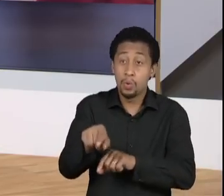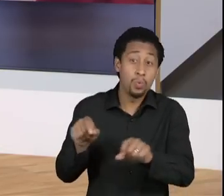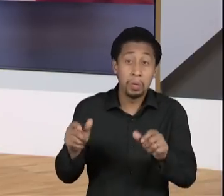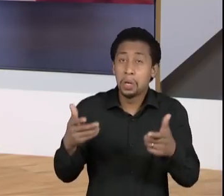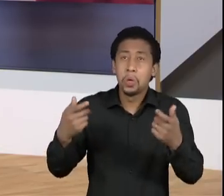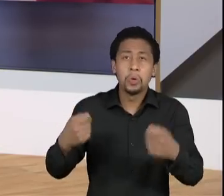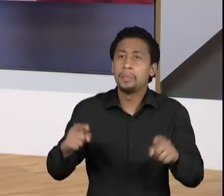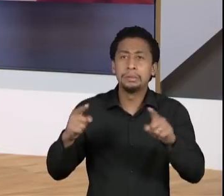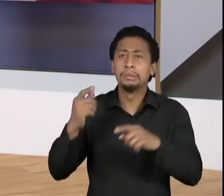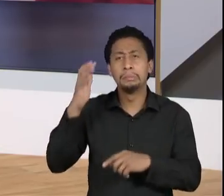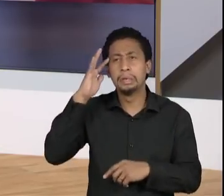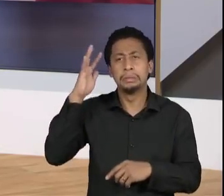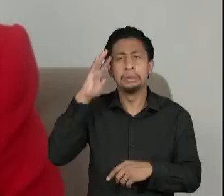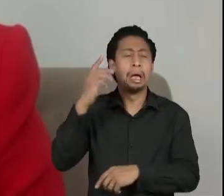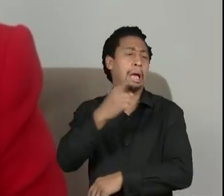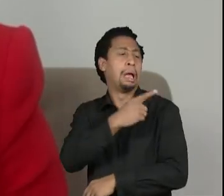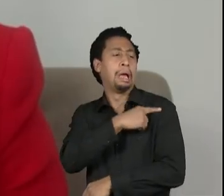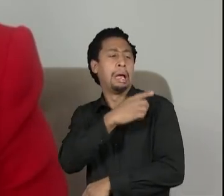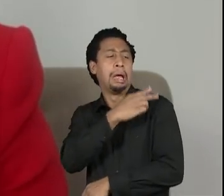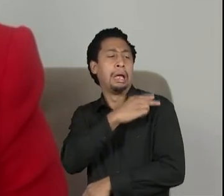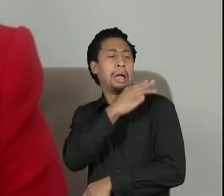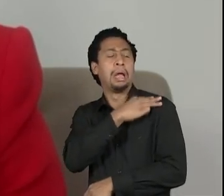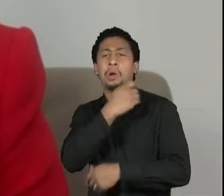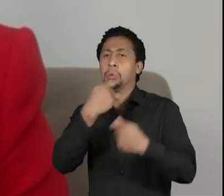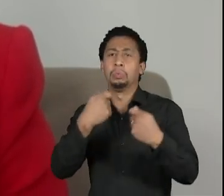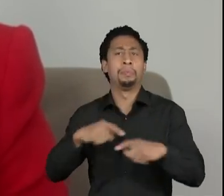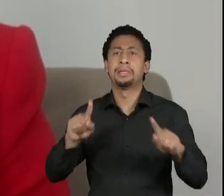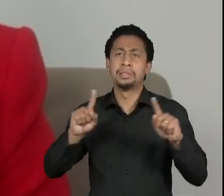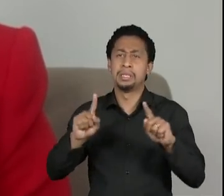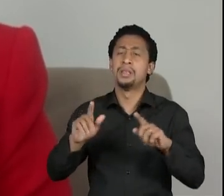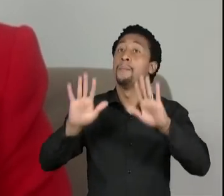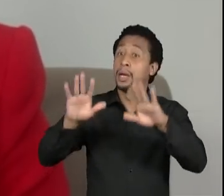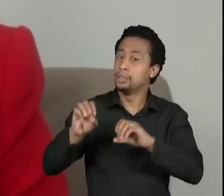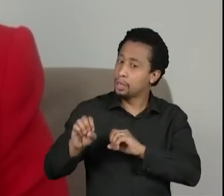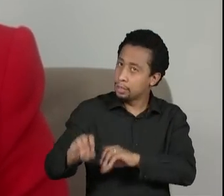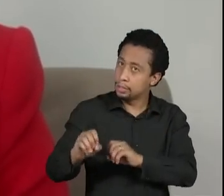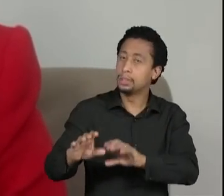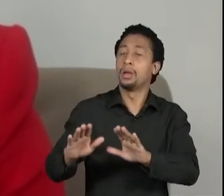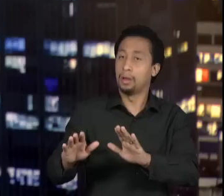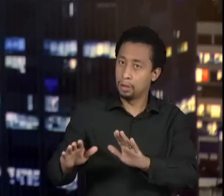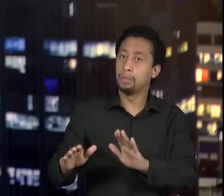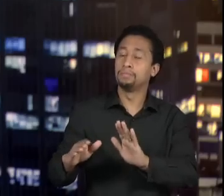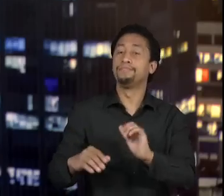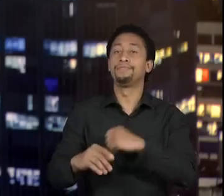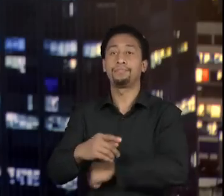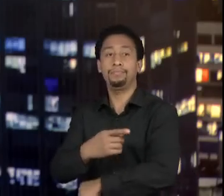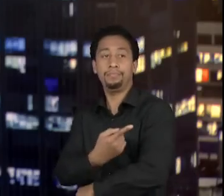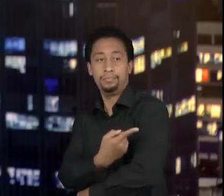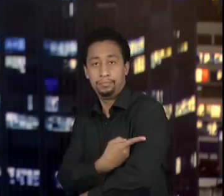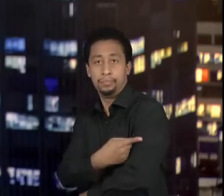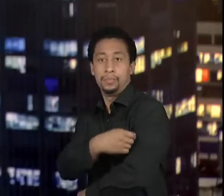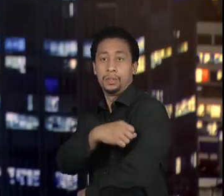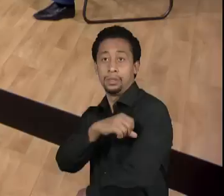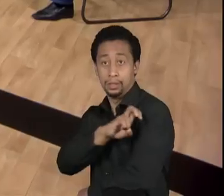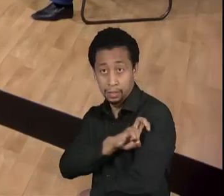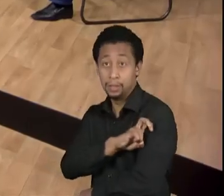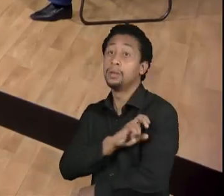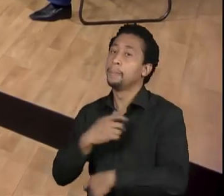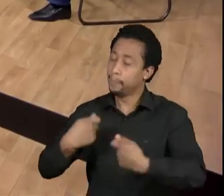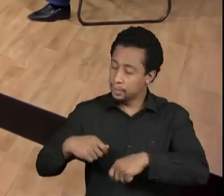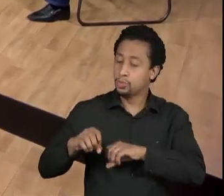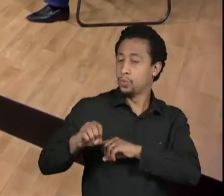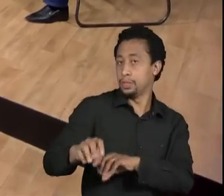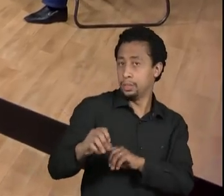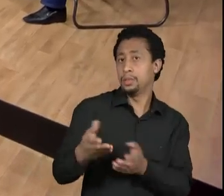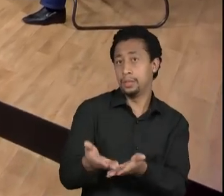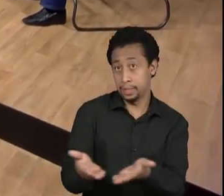saber o que ele vai aprender no ensino médio, mas preciso cuidar da parte do ensino fundamental, né? Então, acho que a resposta não